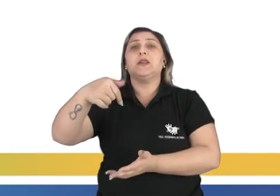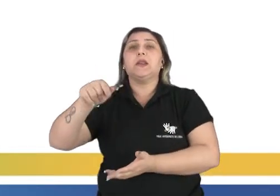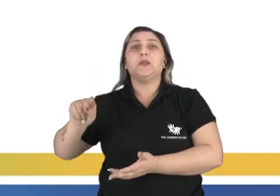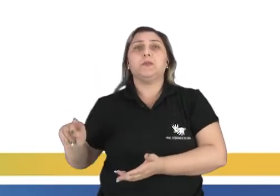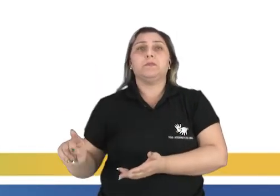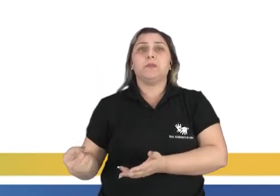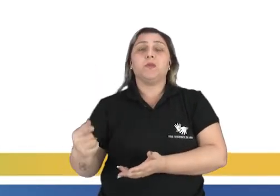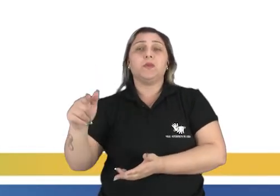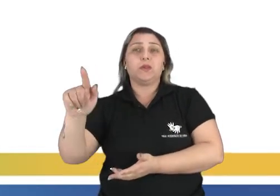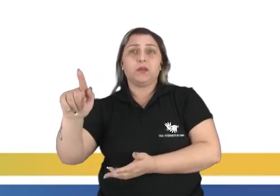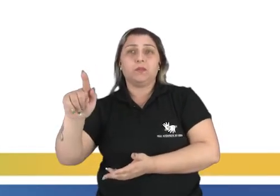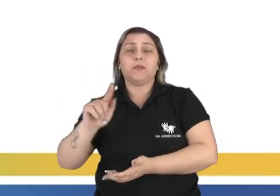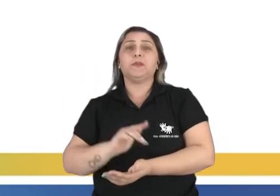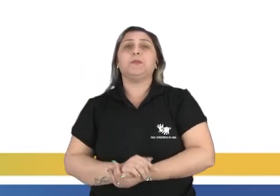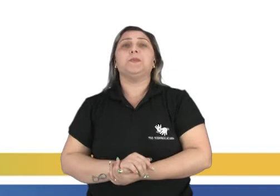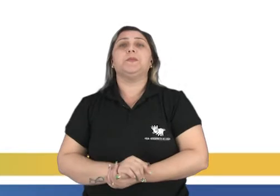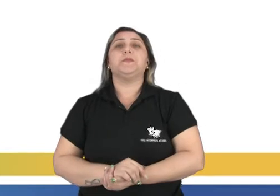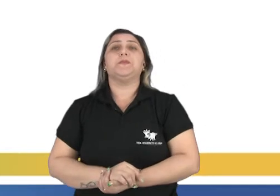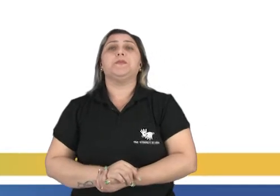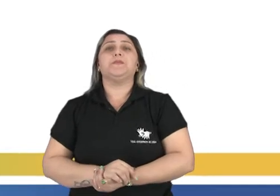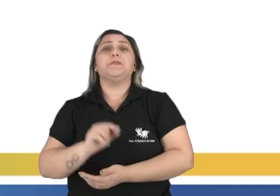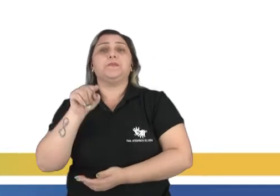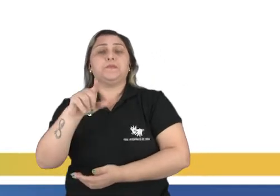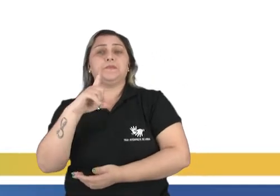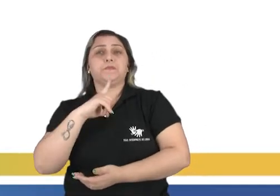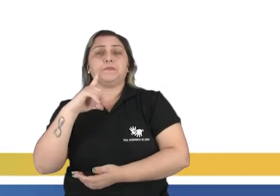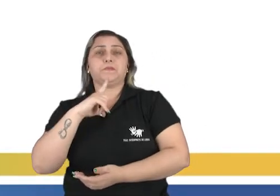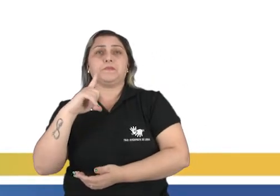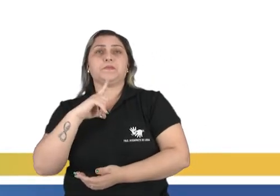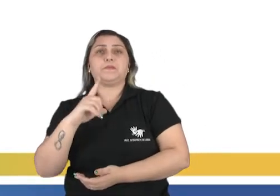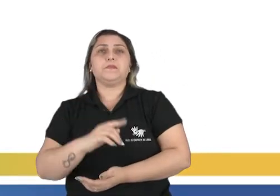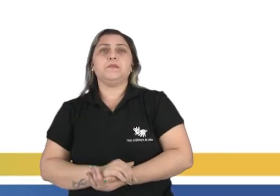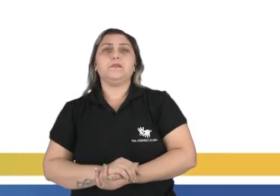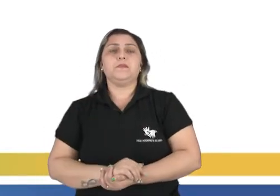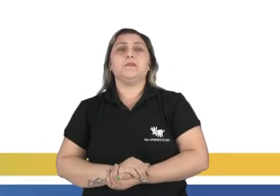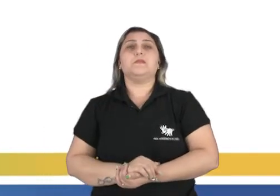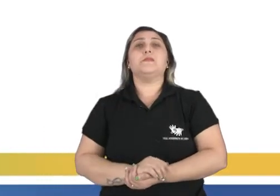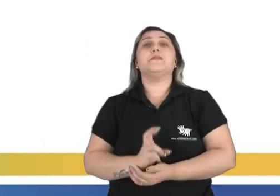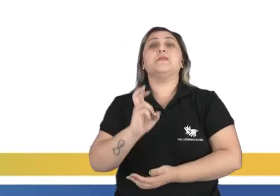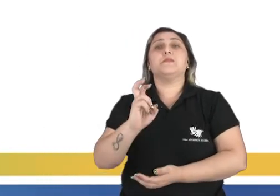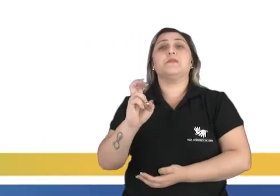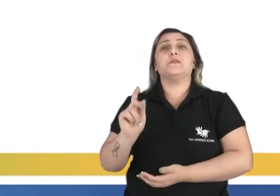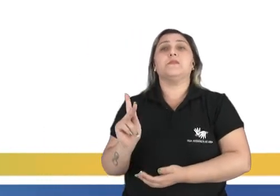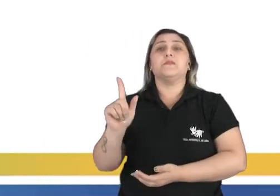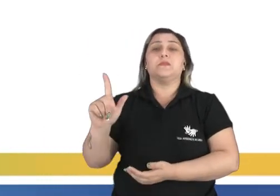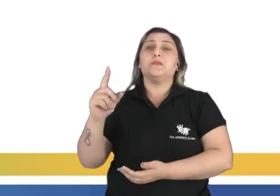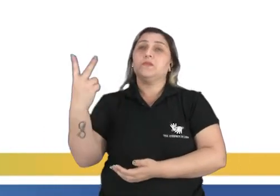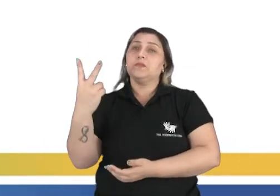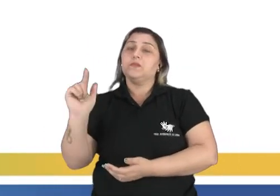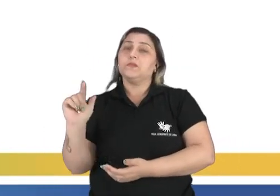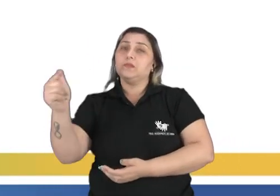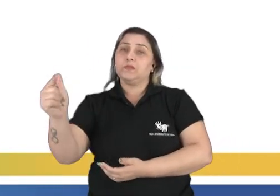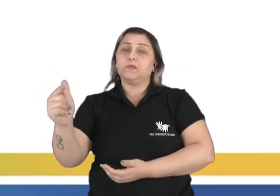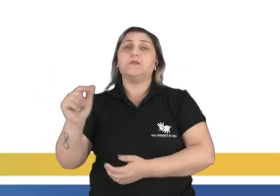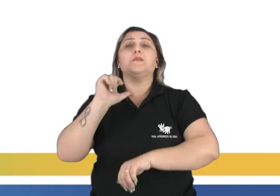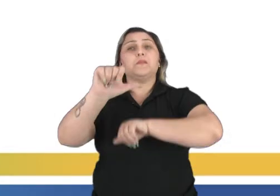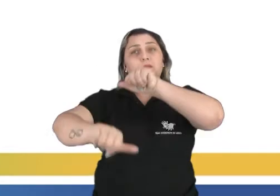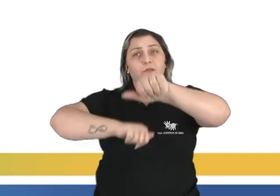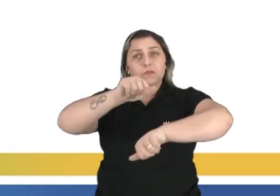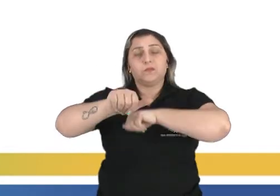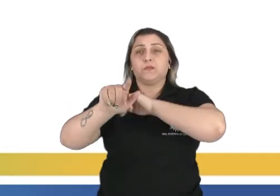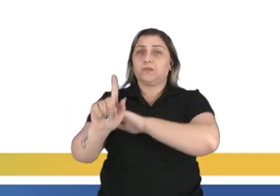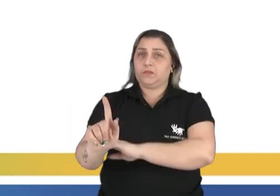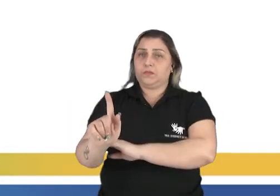7.000 gramas. Ou seja, quando você tem, no caso, 5 quilos de um e 2 quilos do outro, transformando